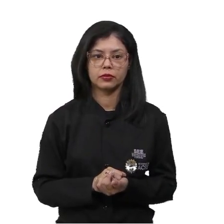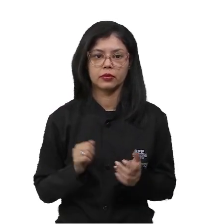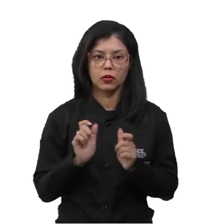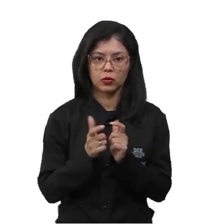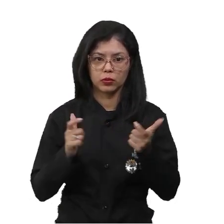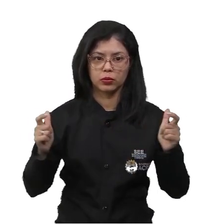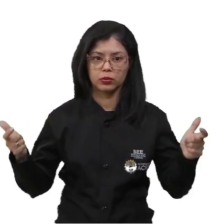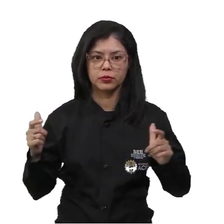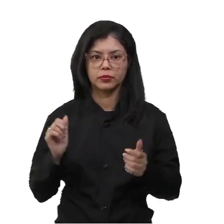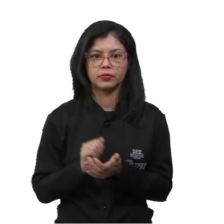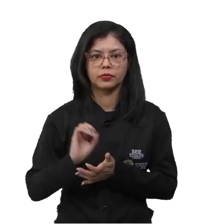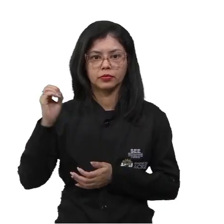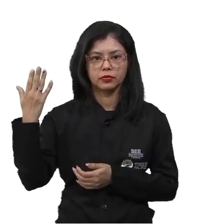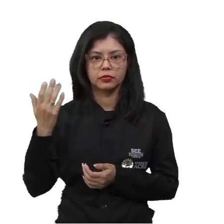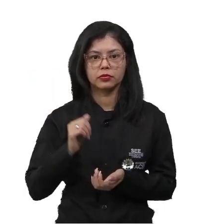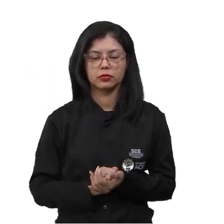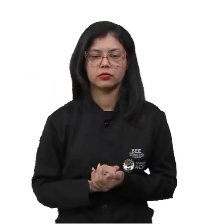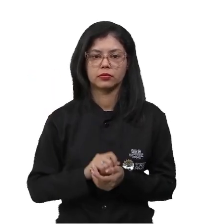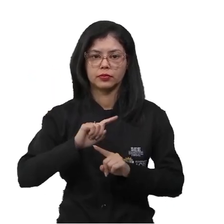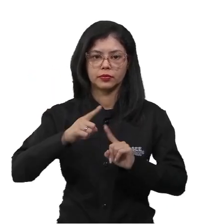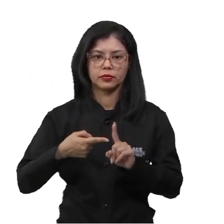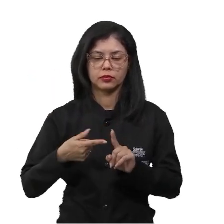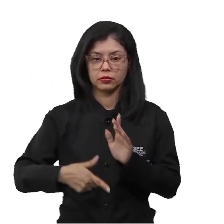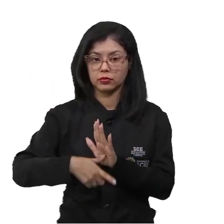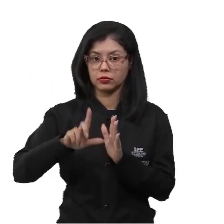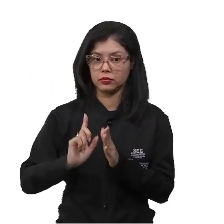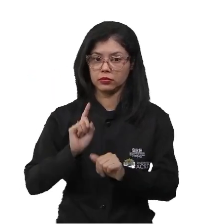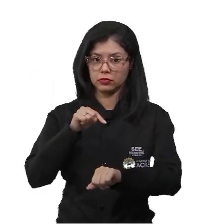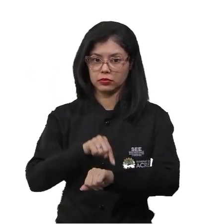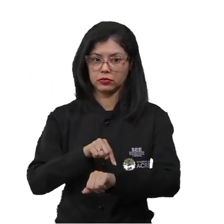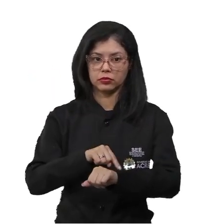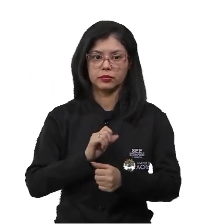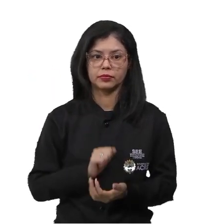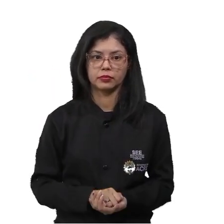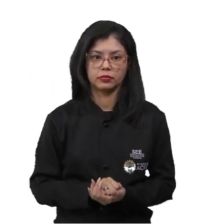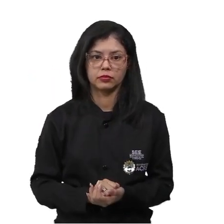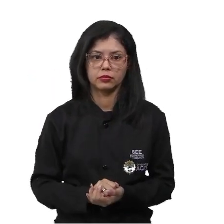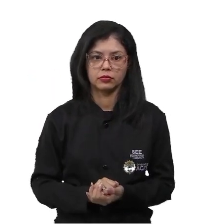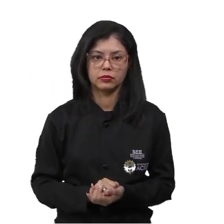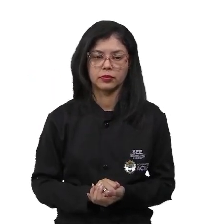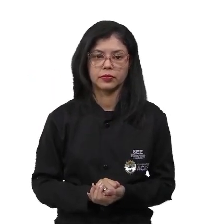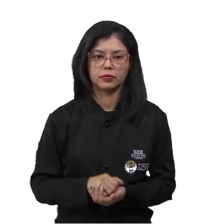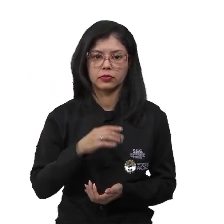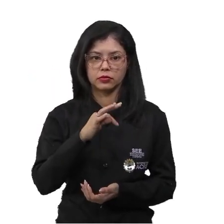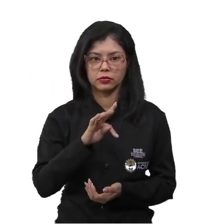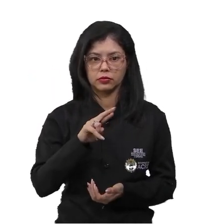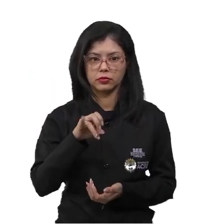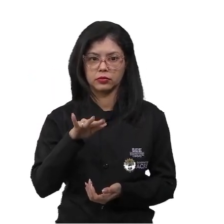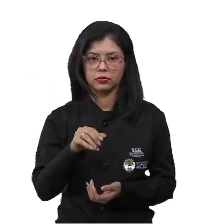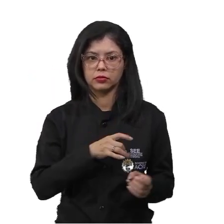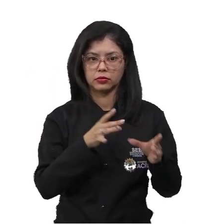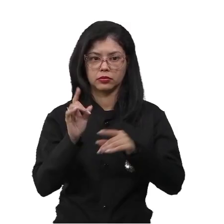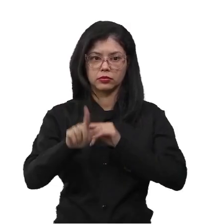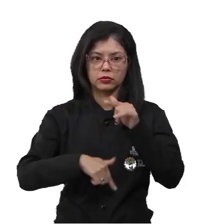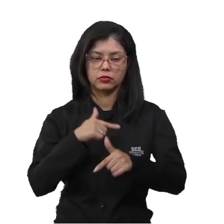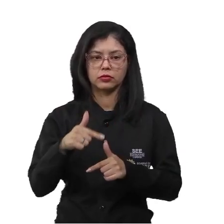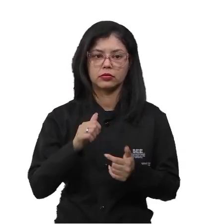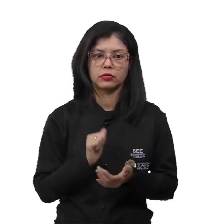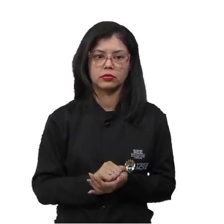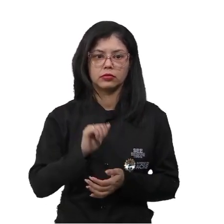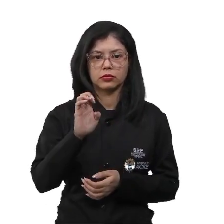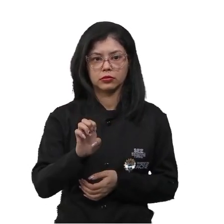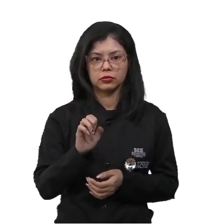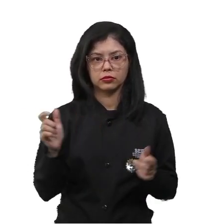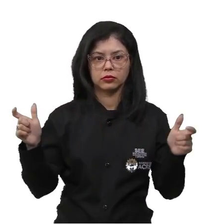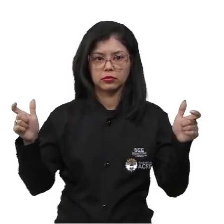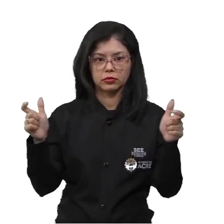C, crescimento dos casos de gravidez precoce. D, participação feminina no mercado de